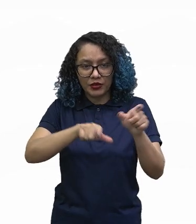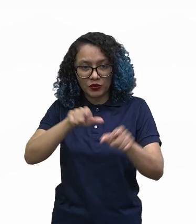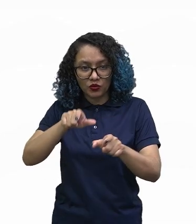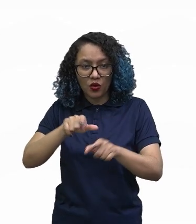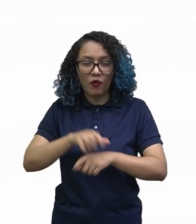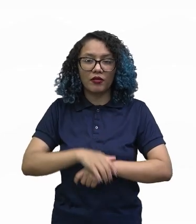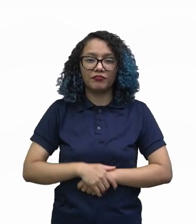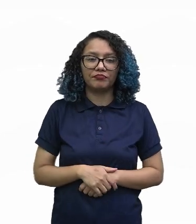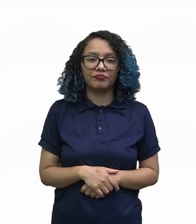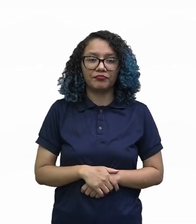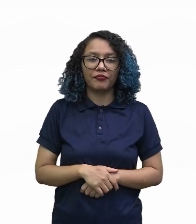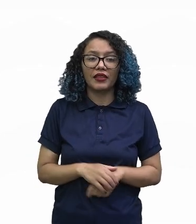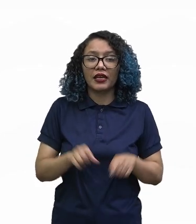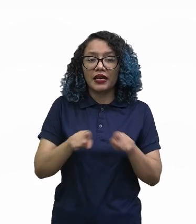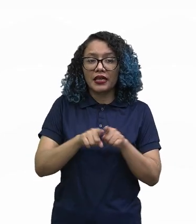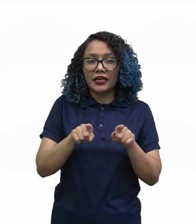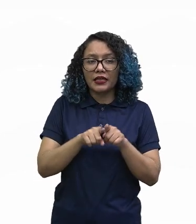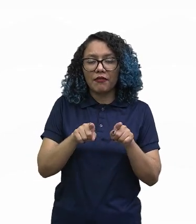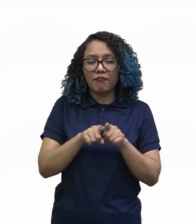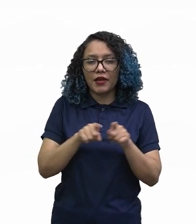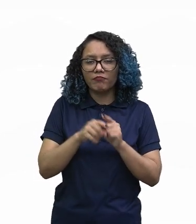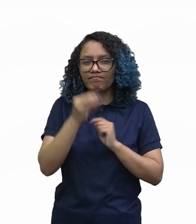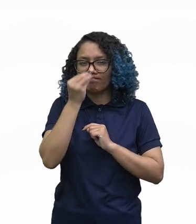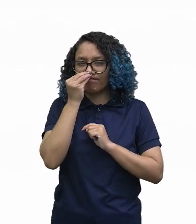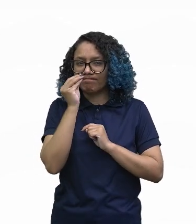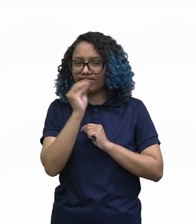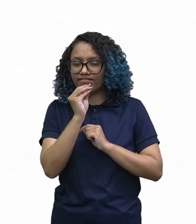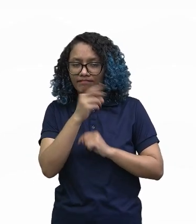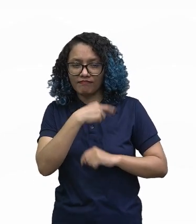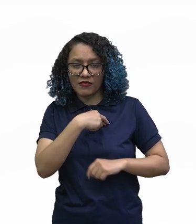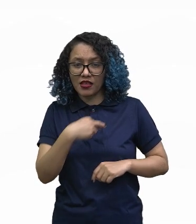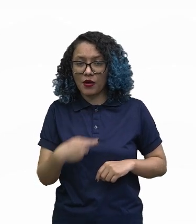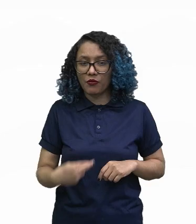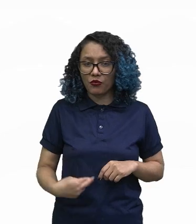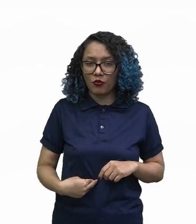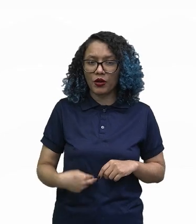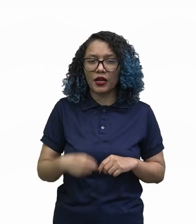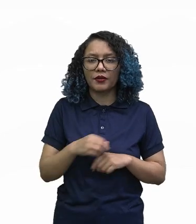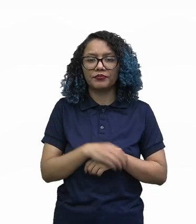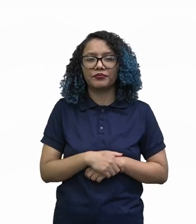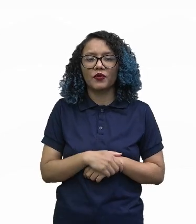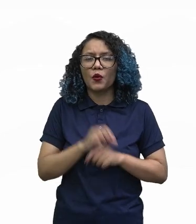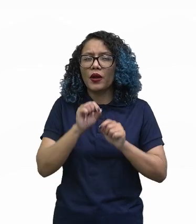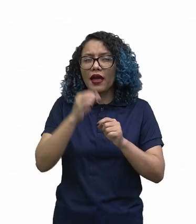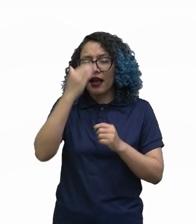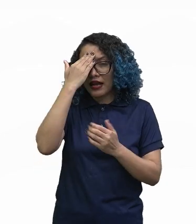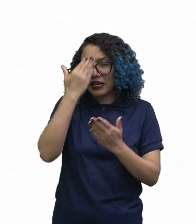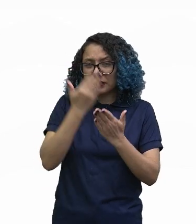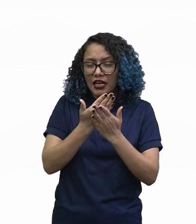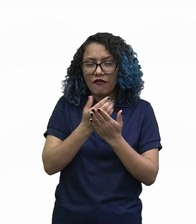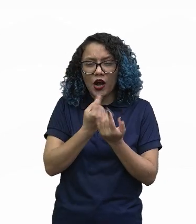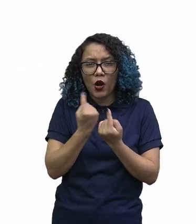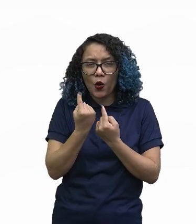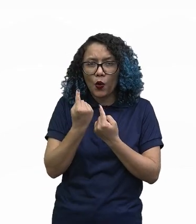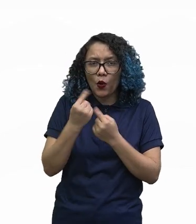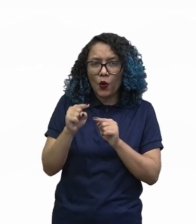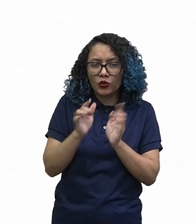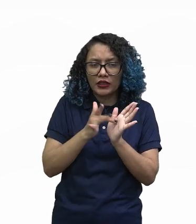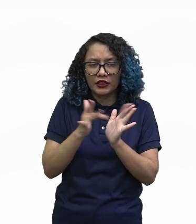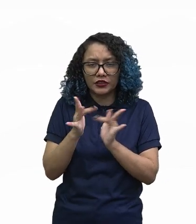como anticristã e opressora. Então, dentro desse processo, o Nordeste ele era